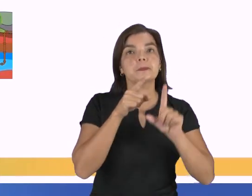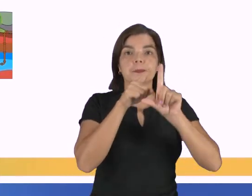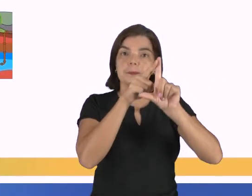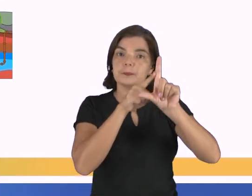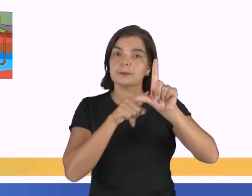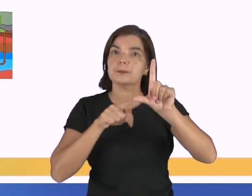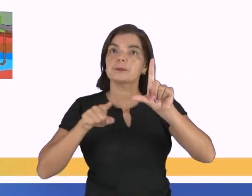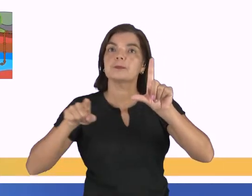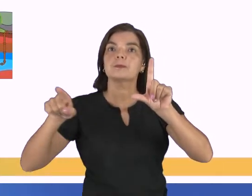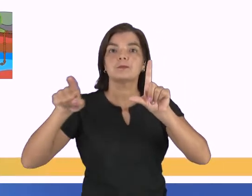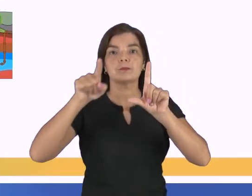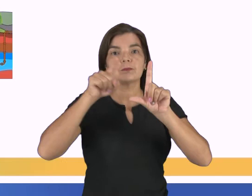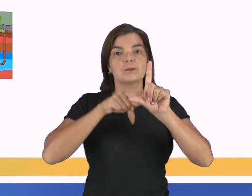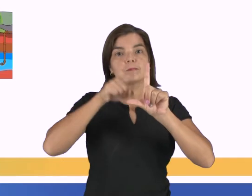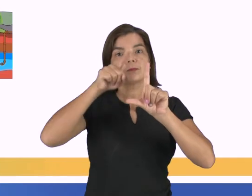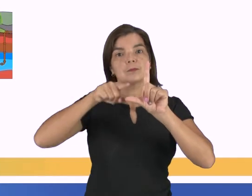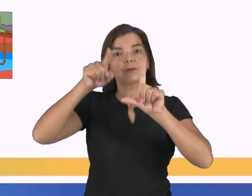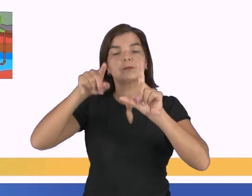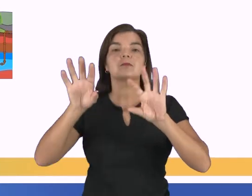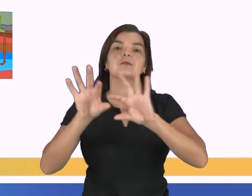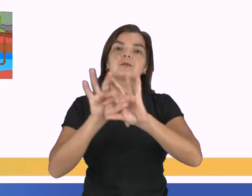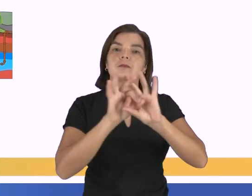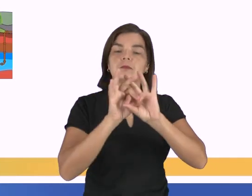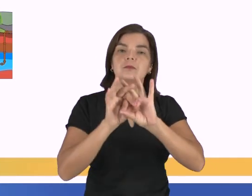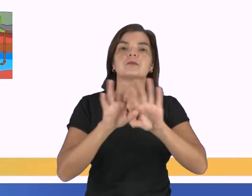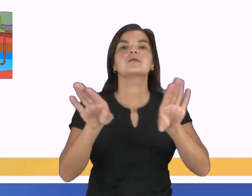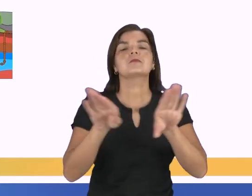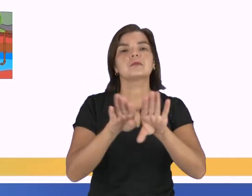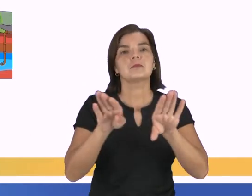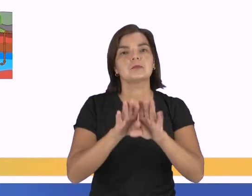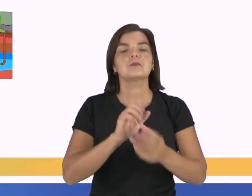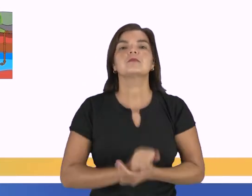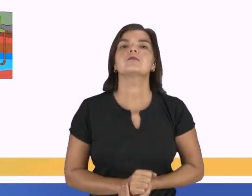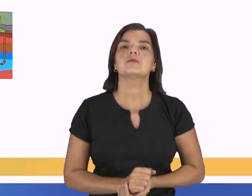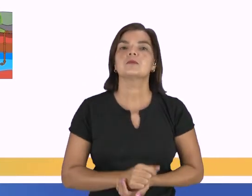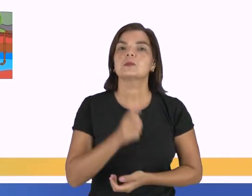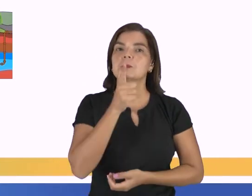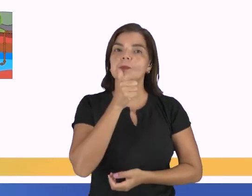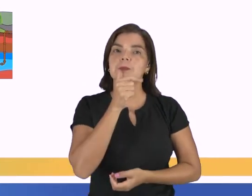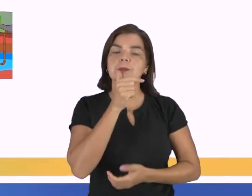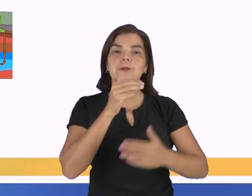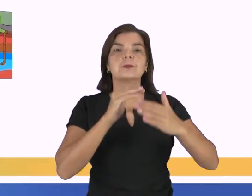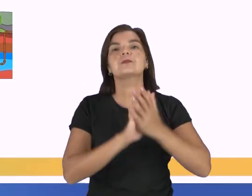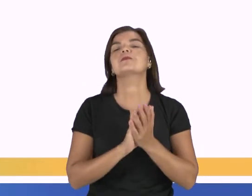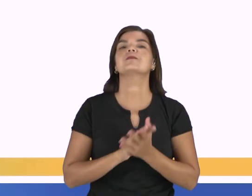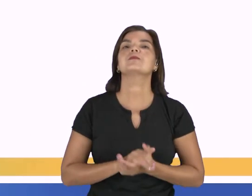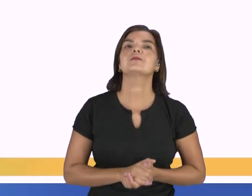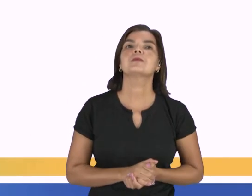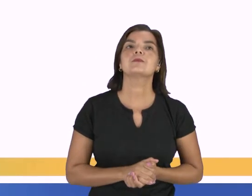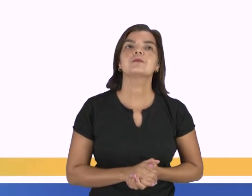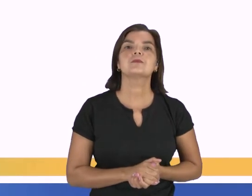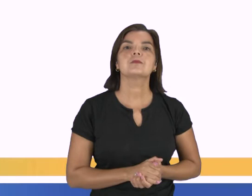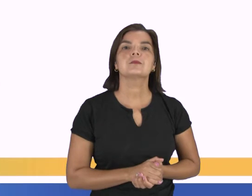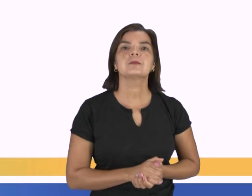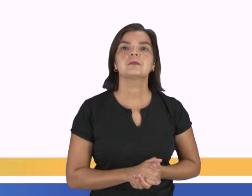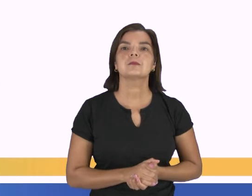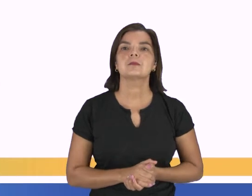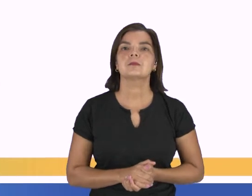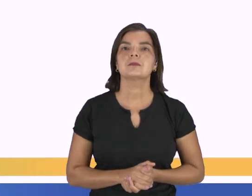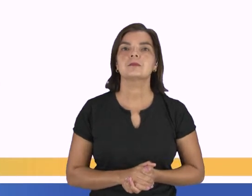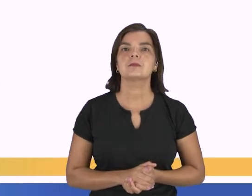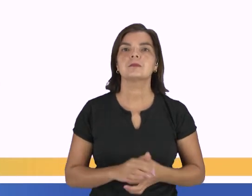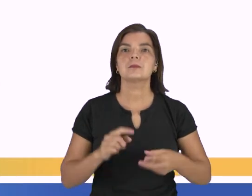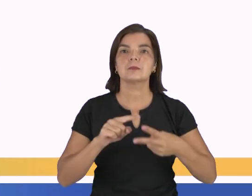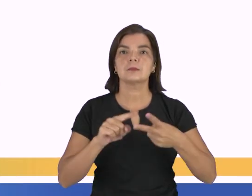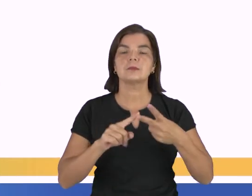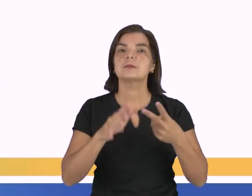que estão todos ligados ali por um tubinho e está nivelado ali o líquido no interior desse material. Eu trouxe